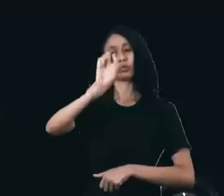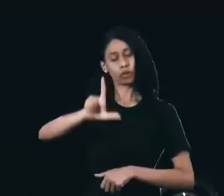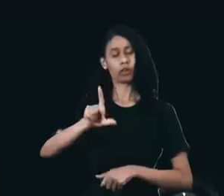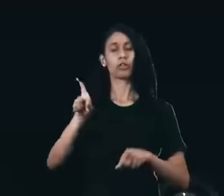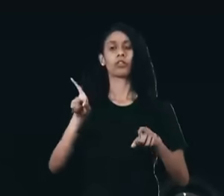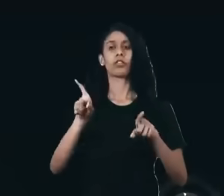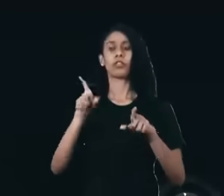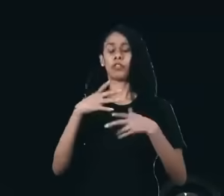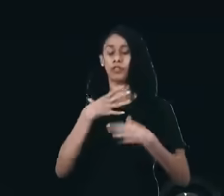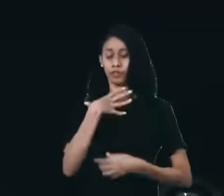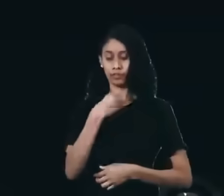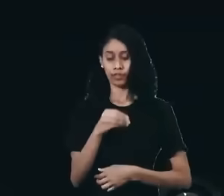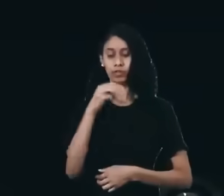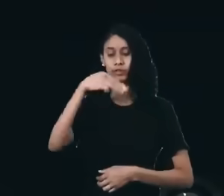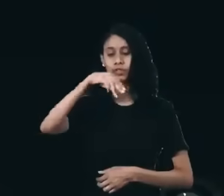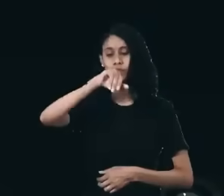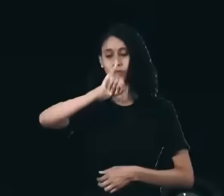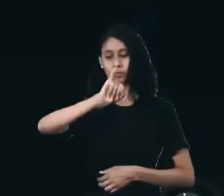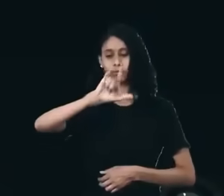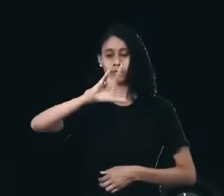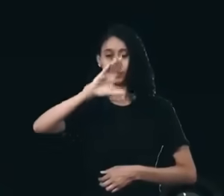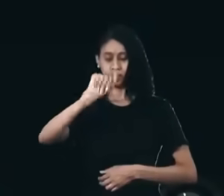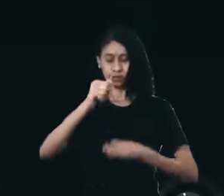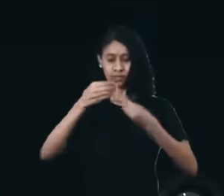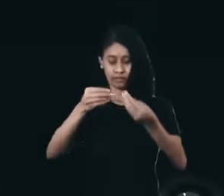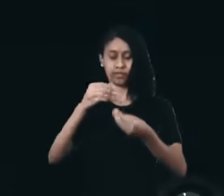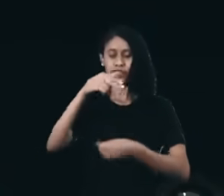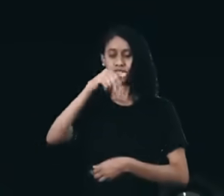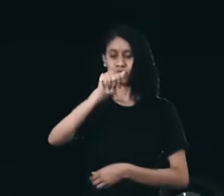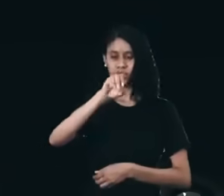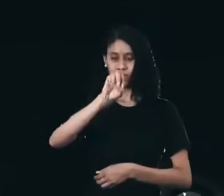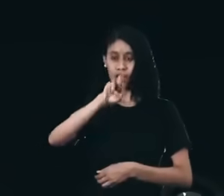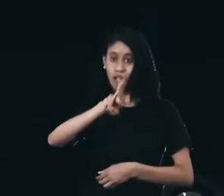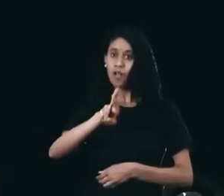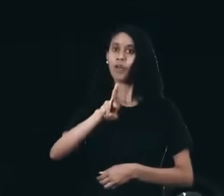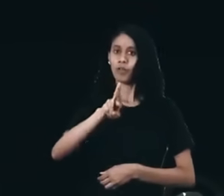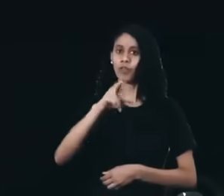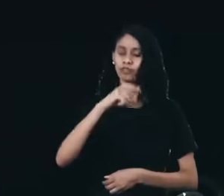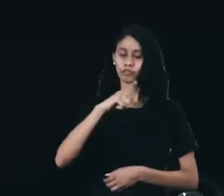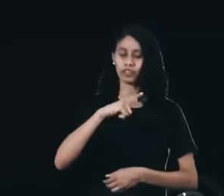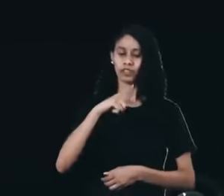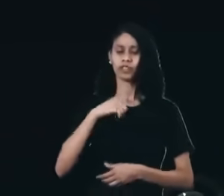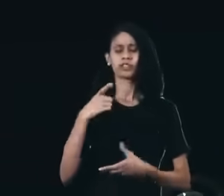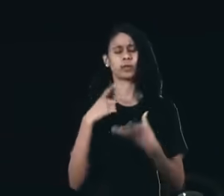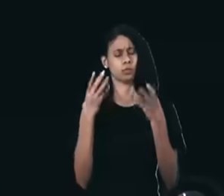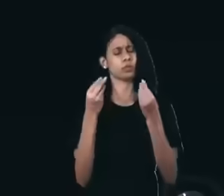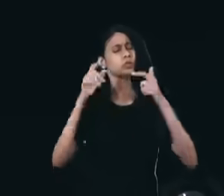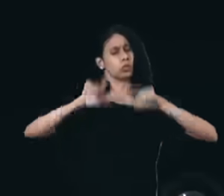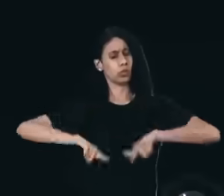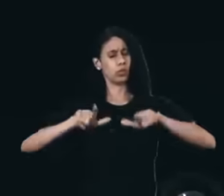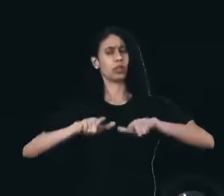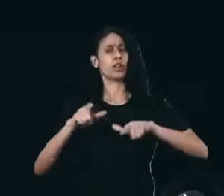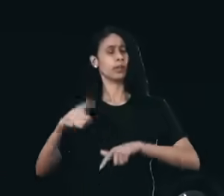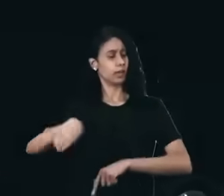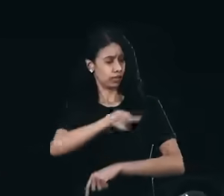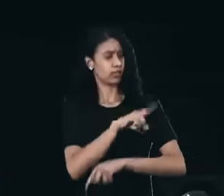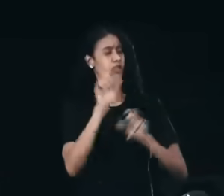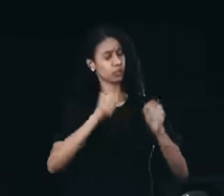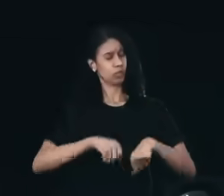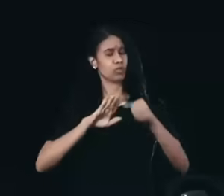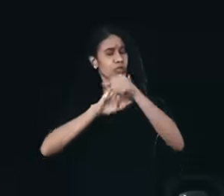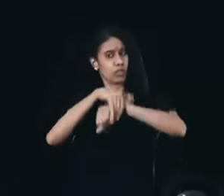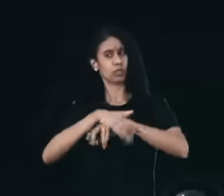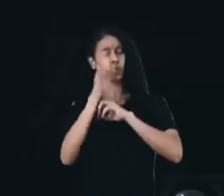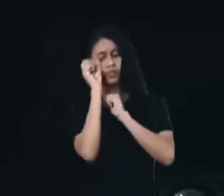Milca deu a Naor. Respondeu ela e acrescentou: temos bastante palha e forragem e também temos lugar para vocês passarem